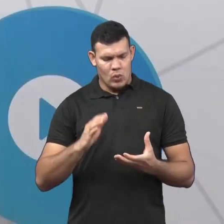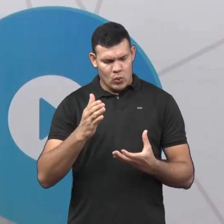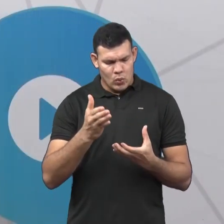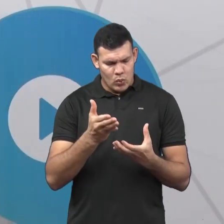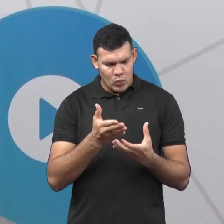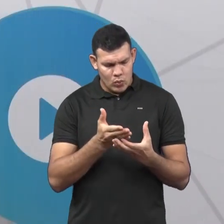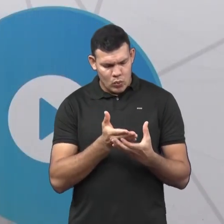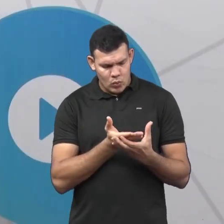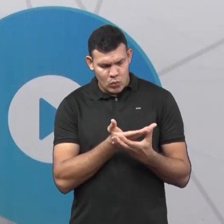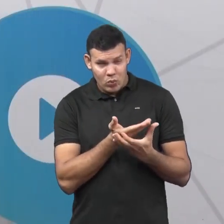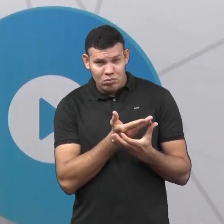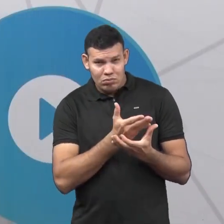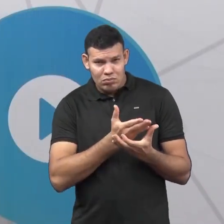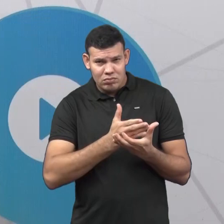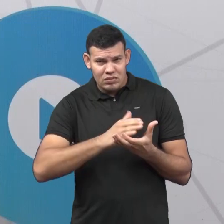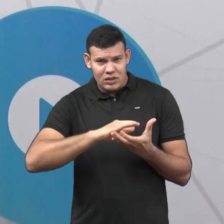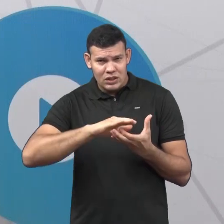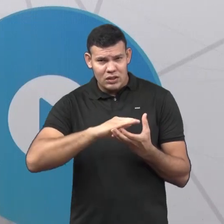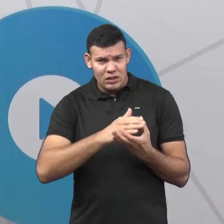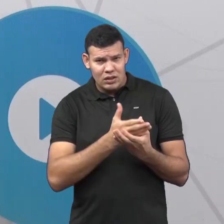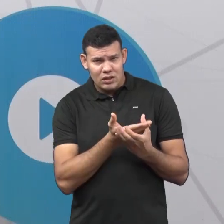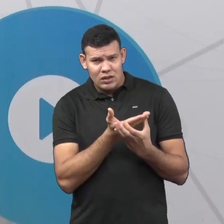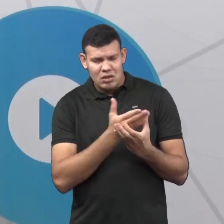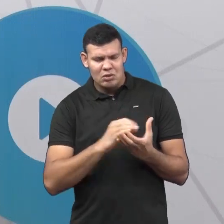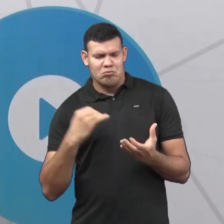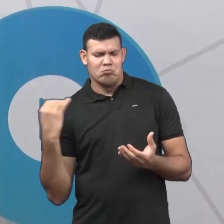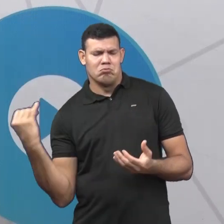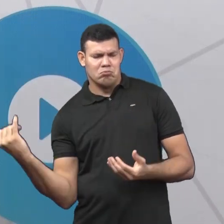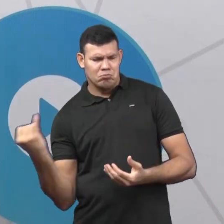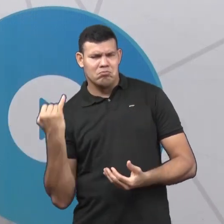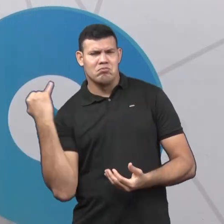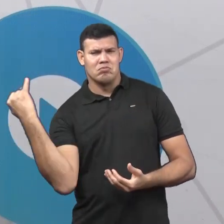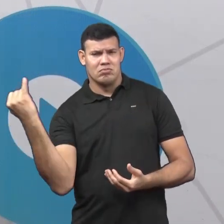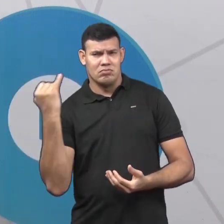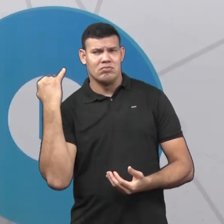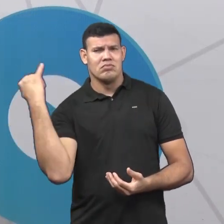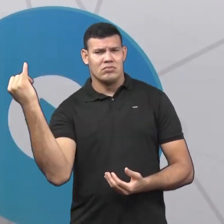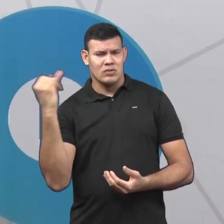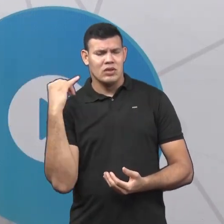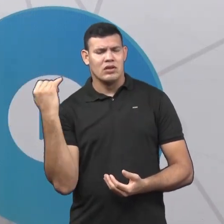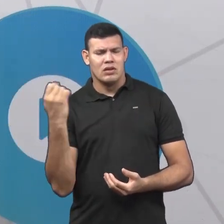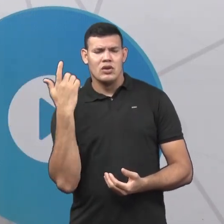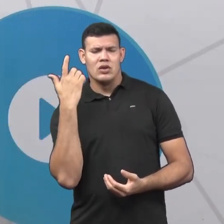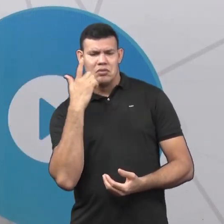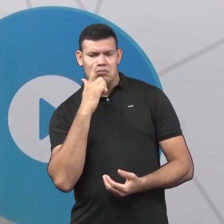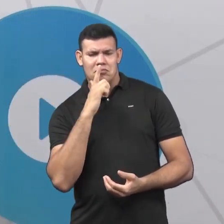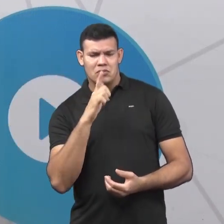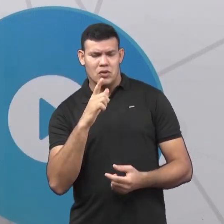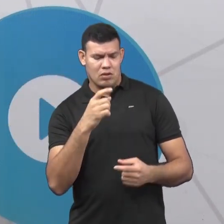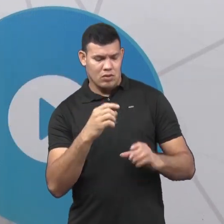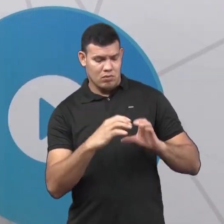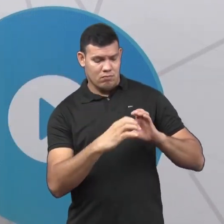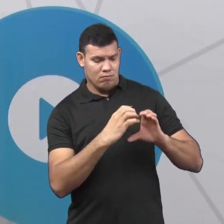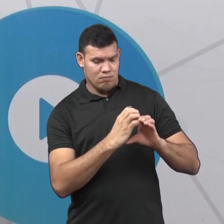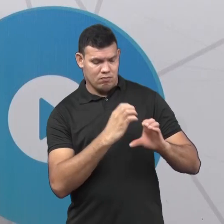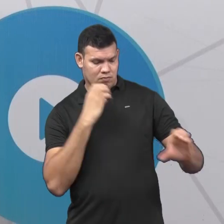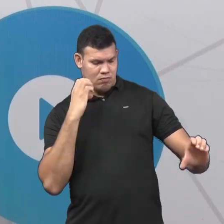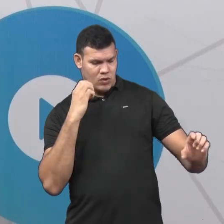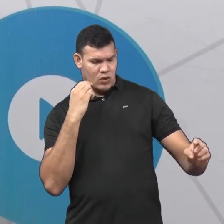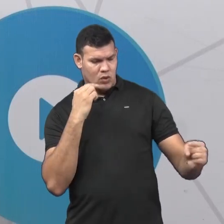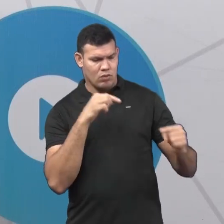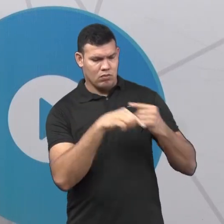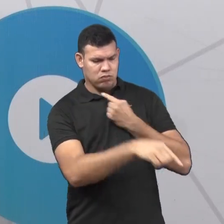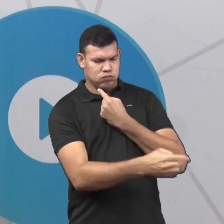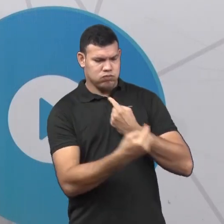forma achatada, é importantíssimo para que essas hemácias elas consigam passar com mais facilidade